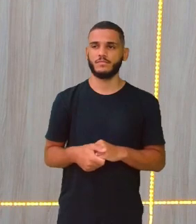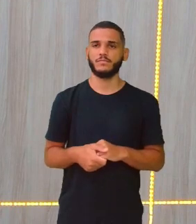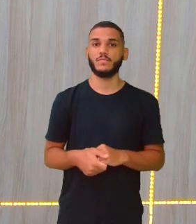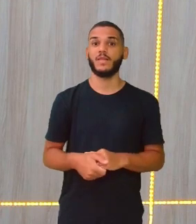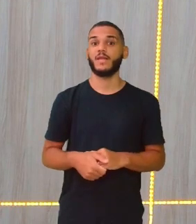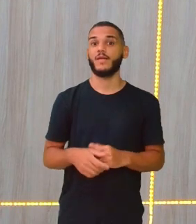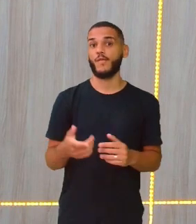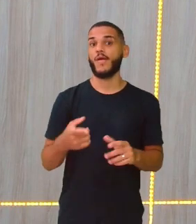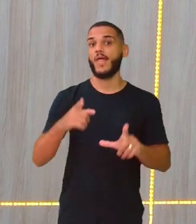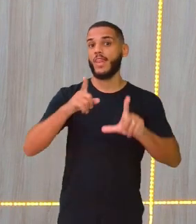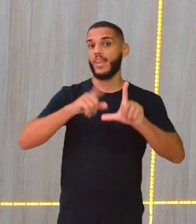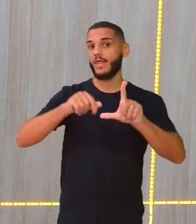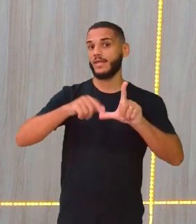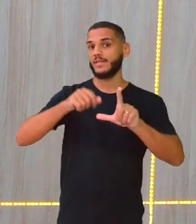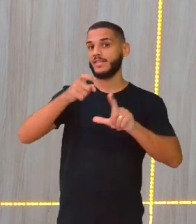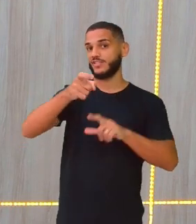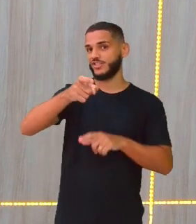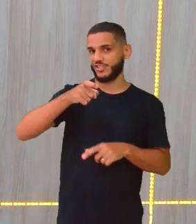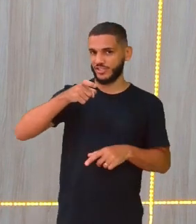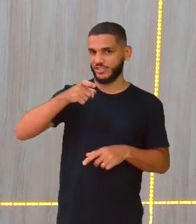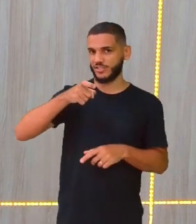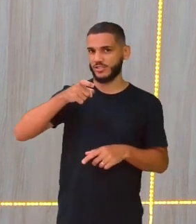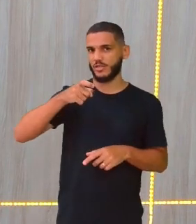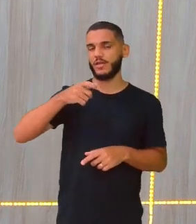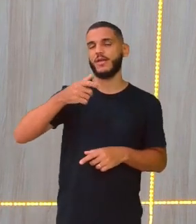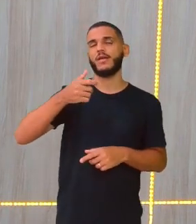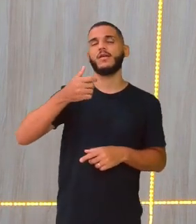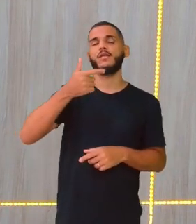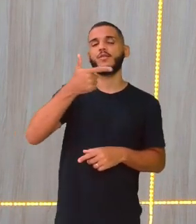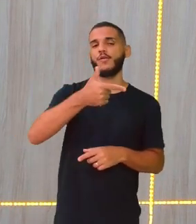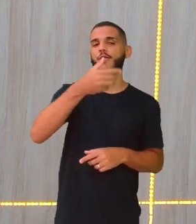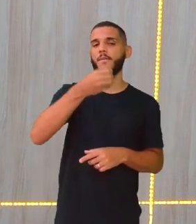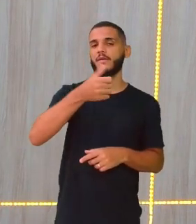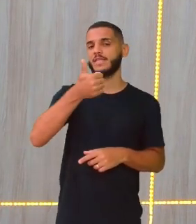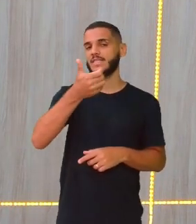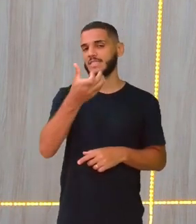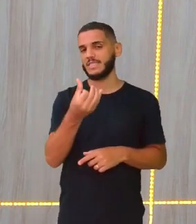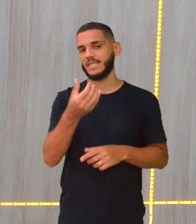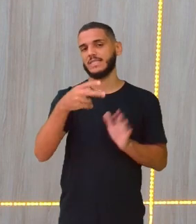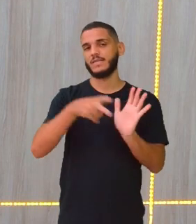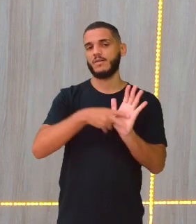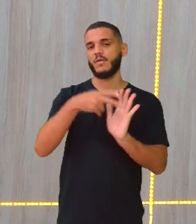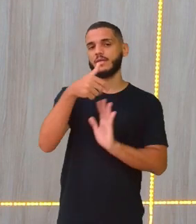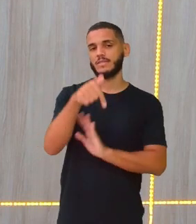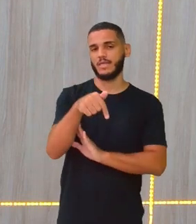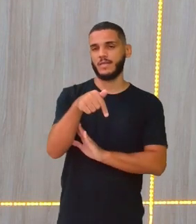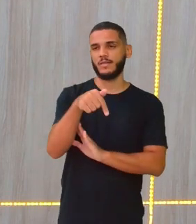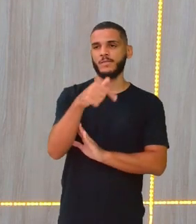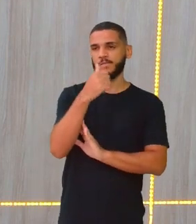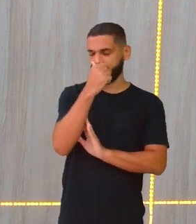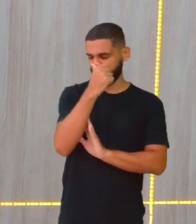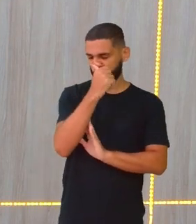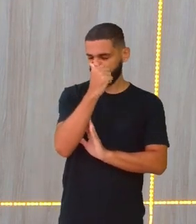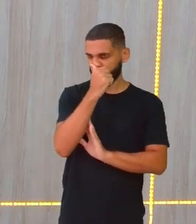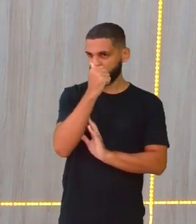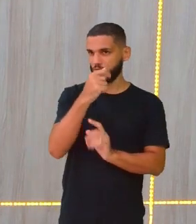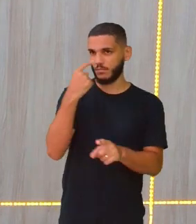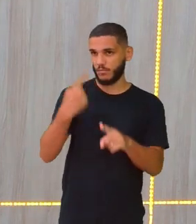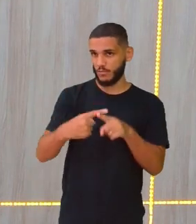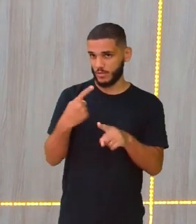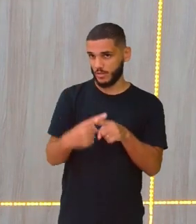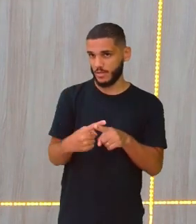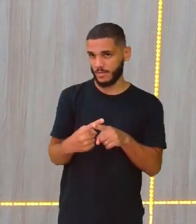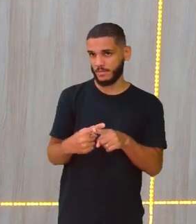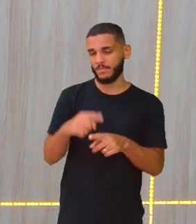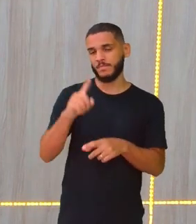Meu x a 2016 vai ser o 7. Voltando, por quê?